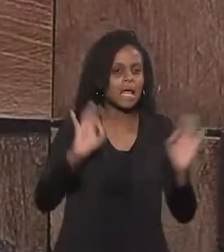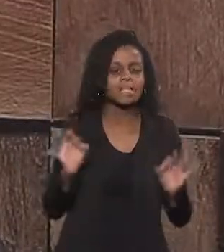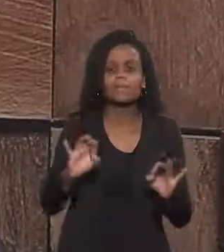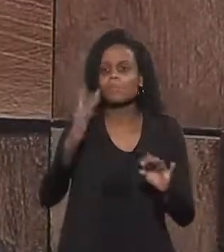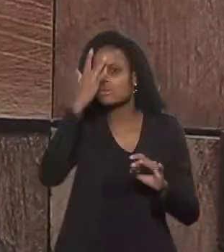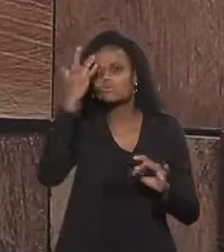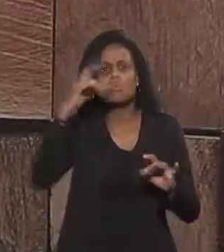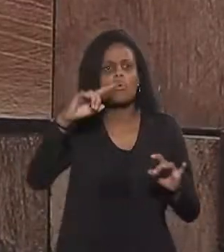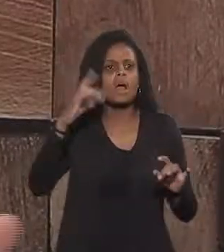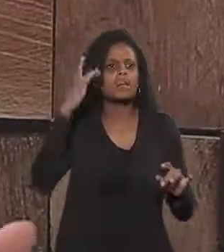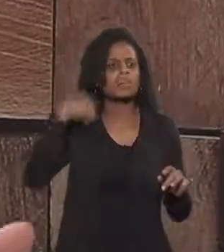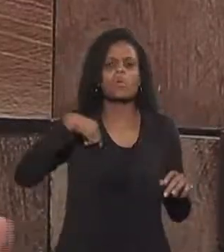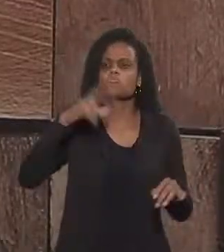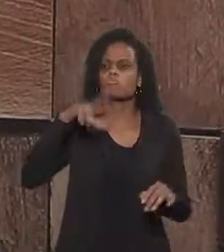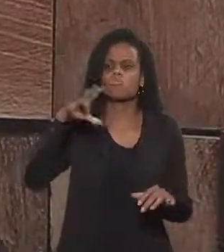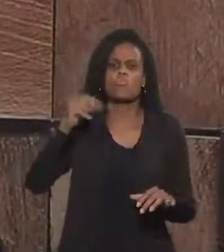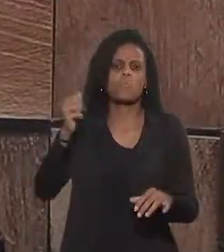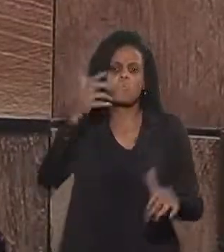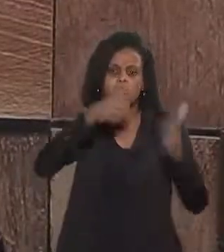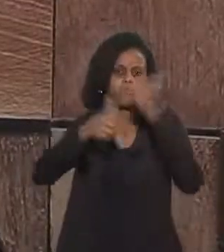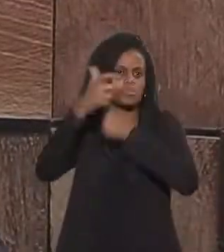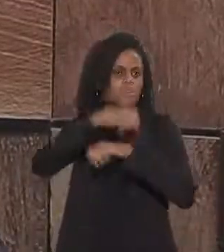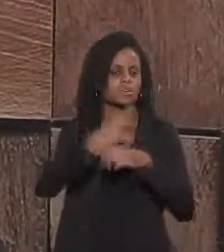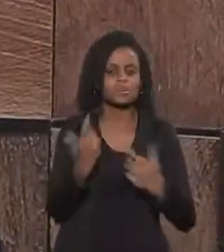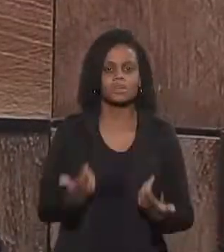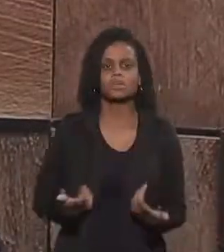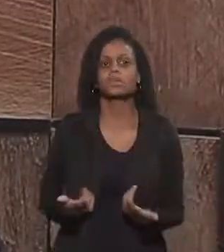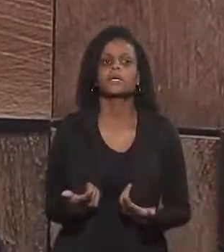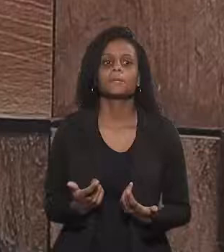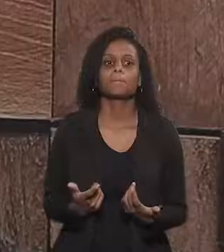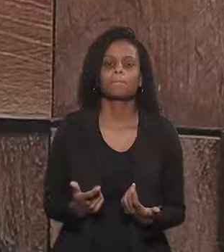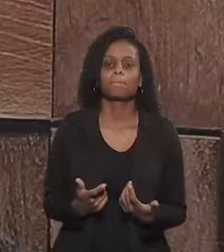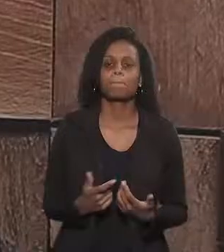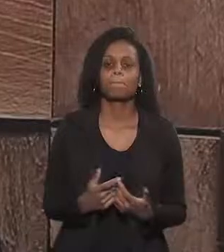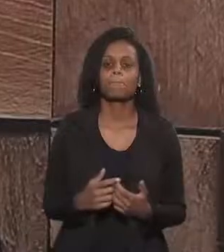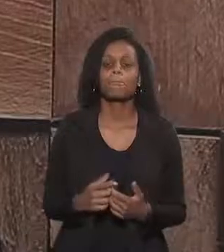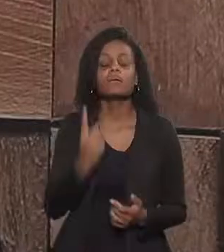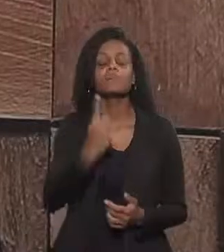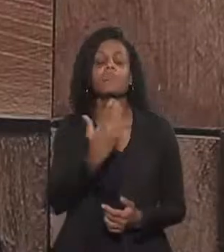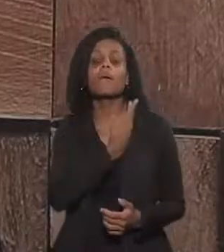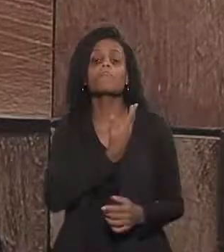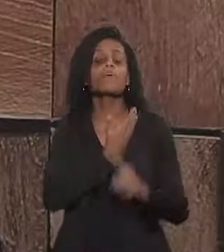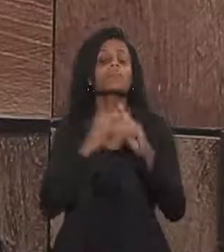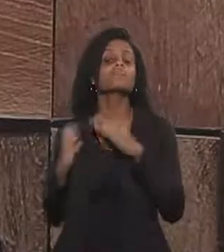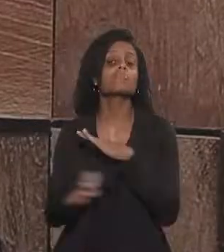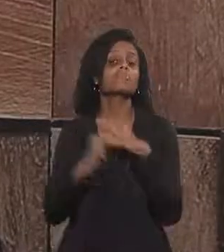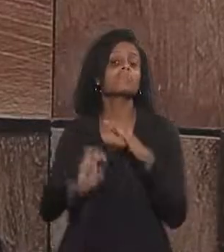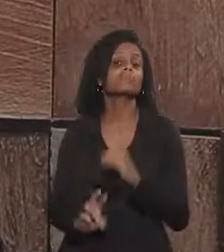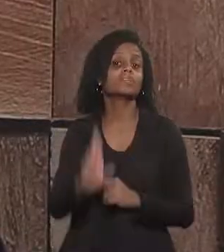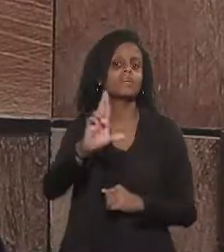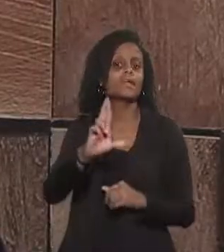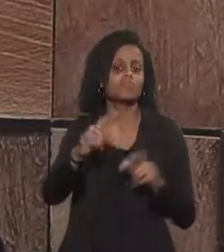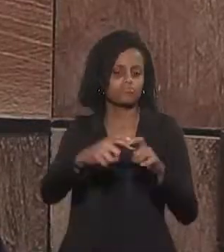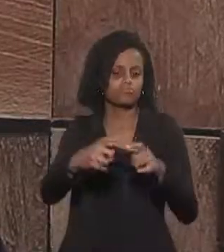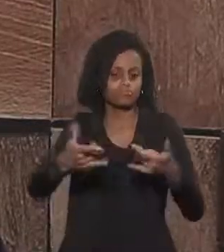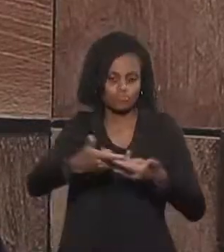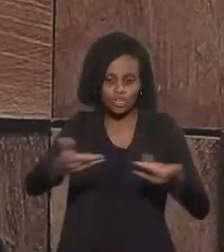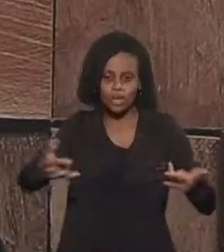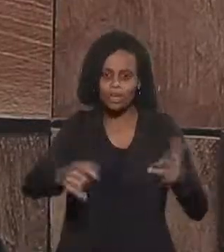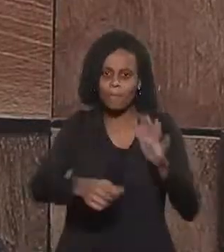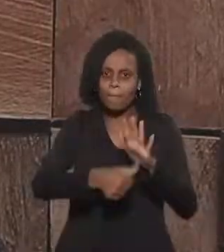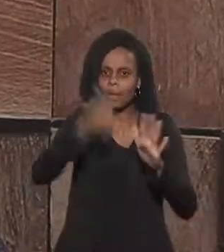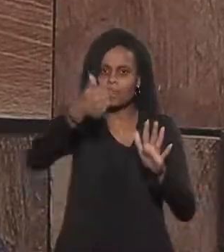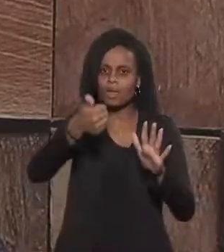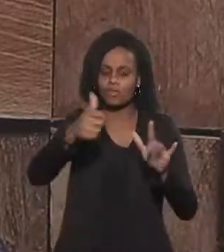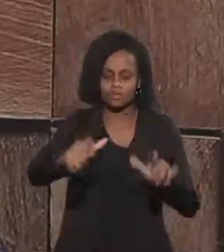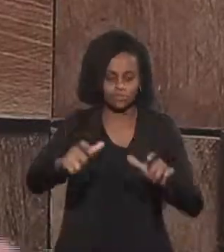achando que eu não consegui nunca, porque não tinha um tostão. O hospital é carésimo, né? Aí um parceiro, que é um empresário, me deu o primeiro cheque, foi Antônio José de